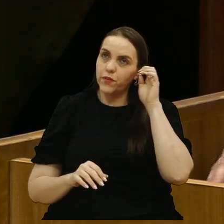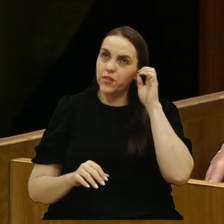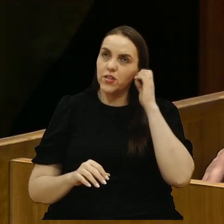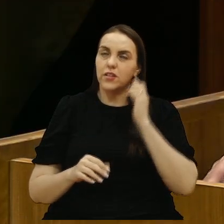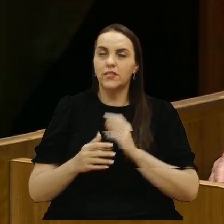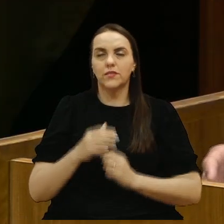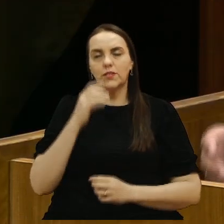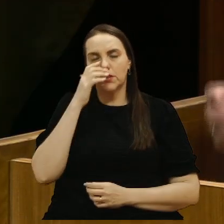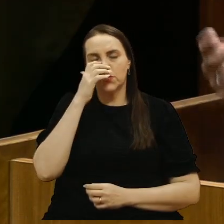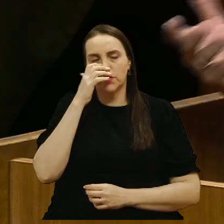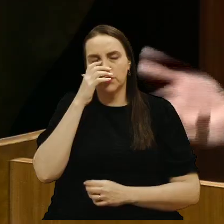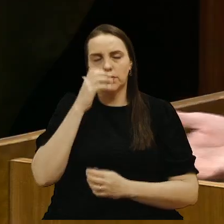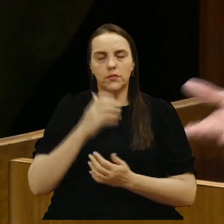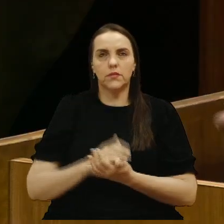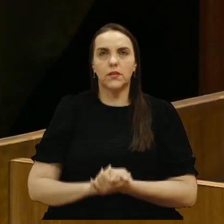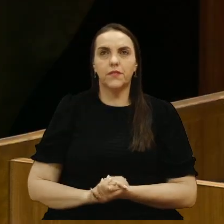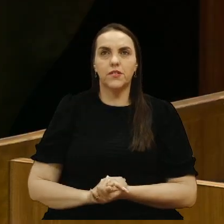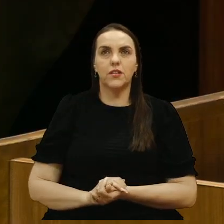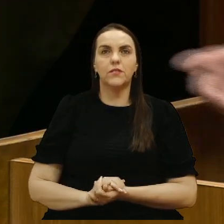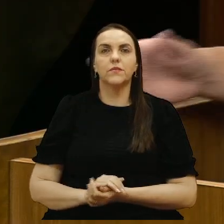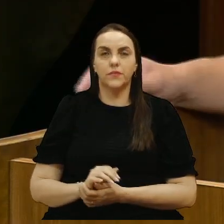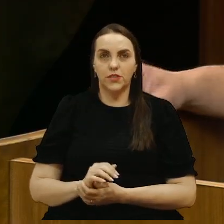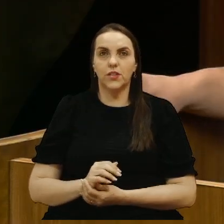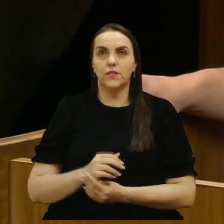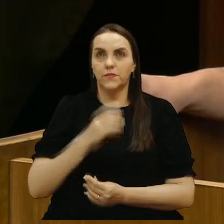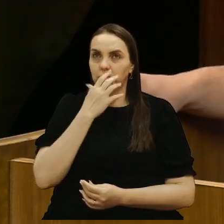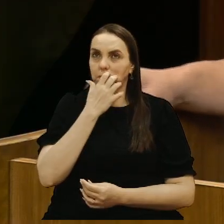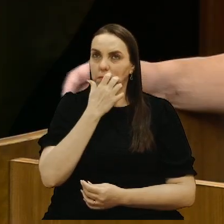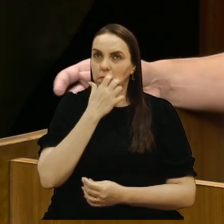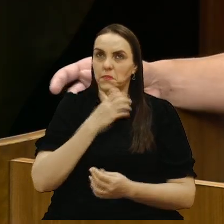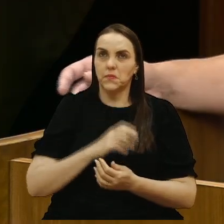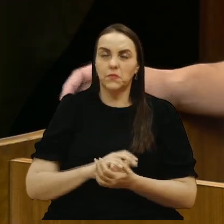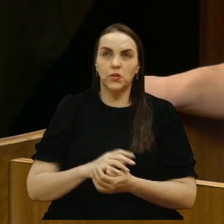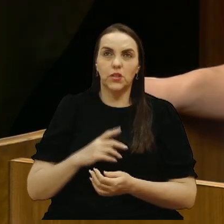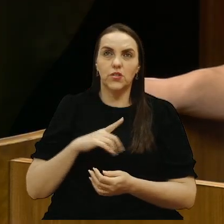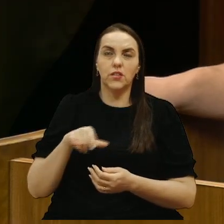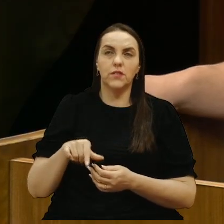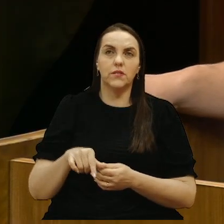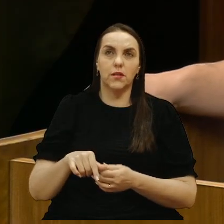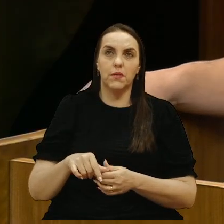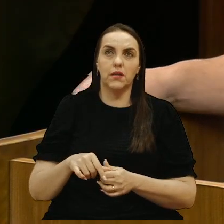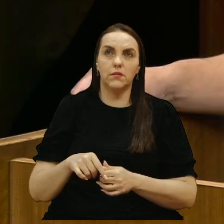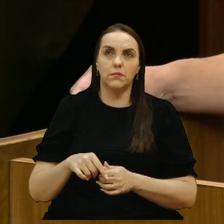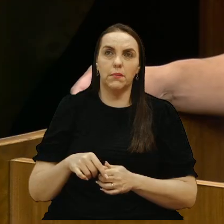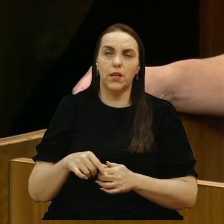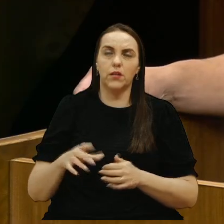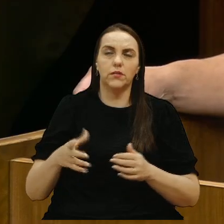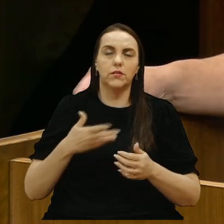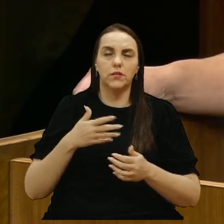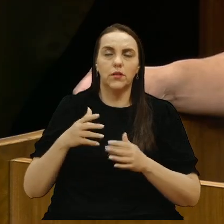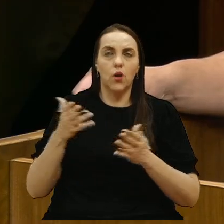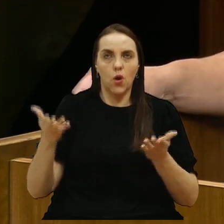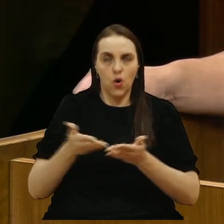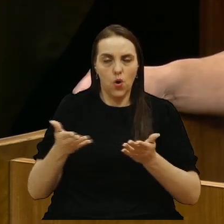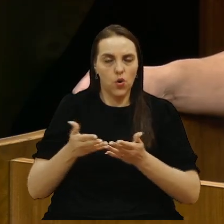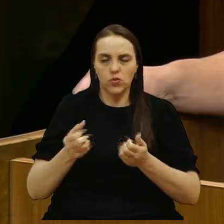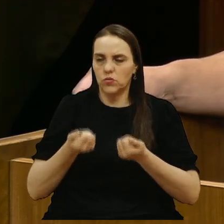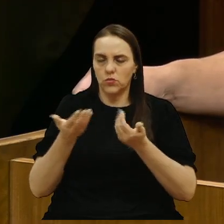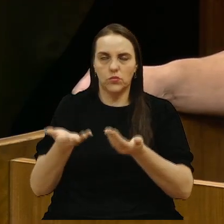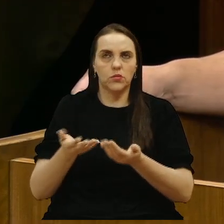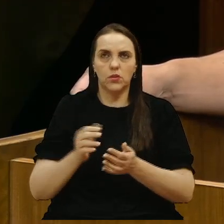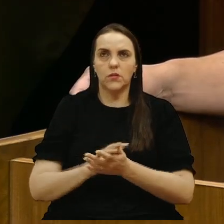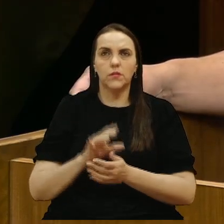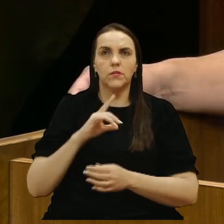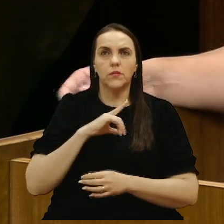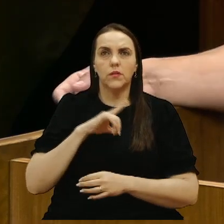proporcionar que essa ajuda seja funcional. E hoje ela não é. Hoje a gente não tem que gerar empecilho, a gente tem